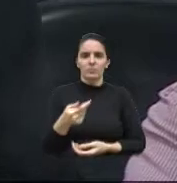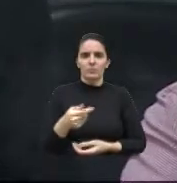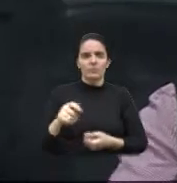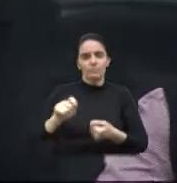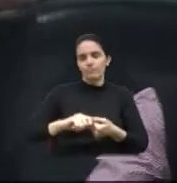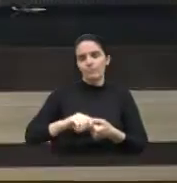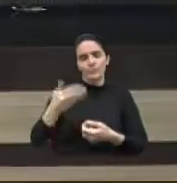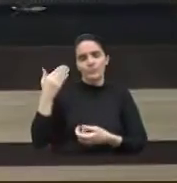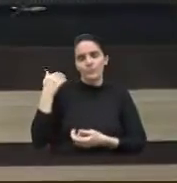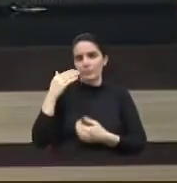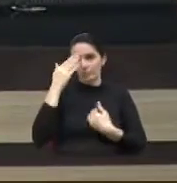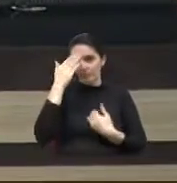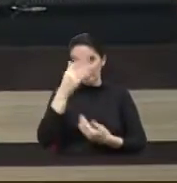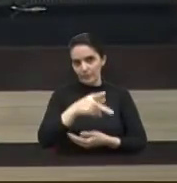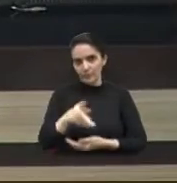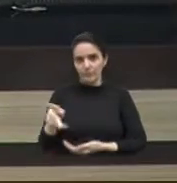presidente.